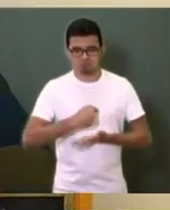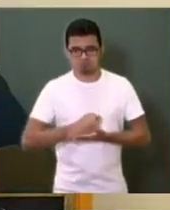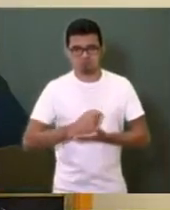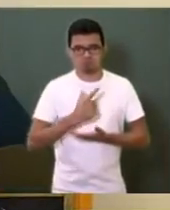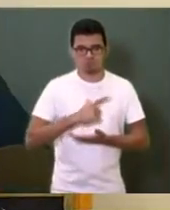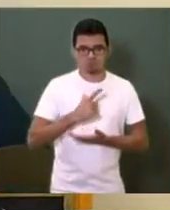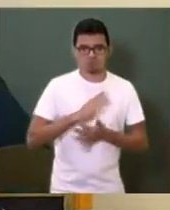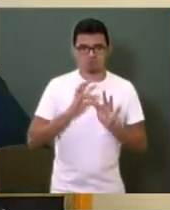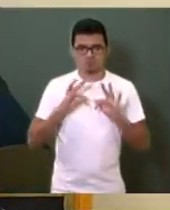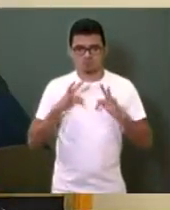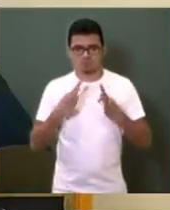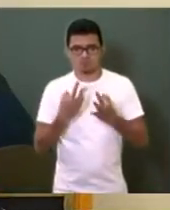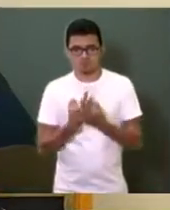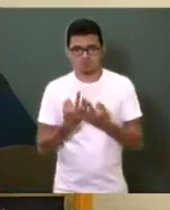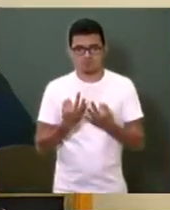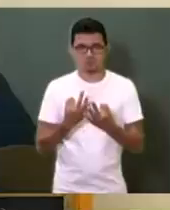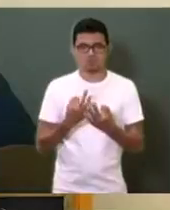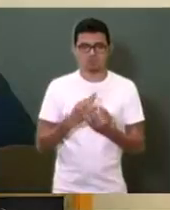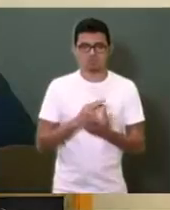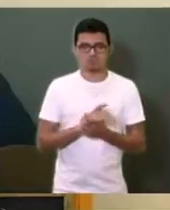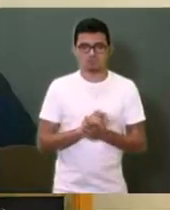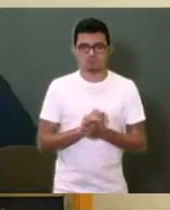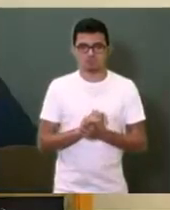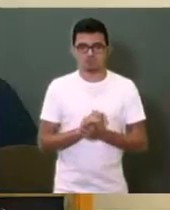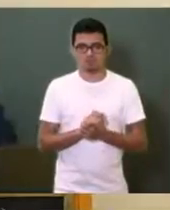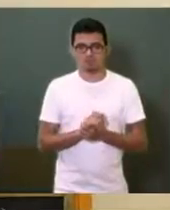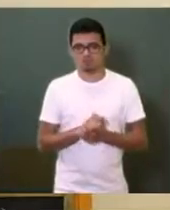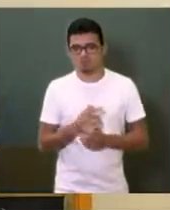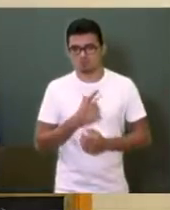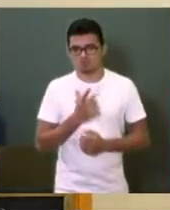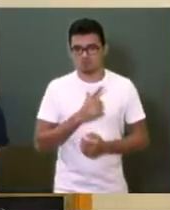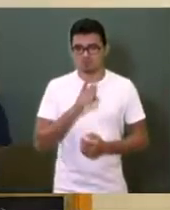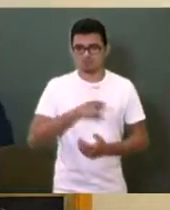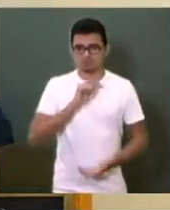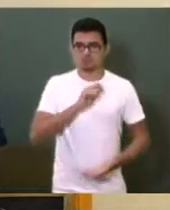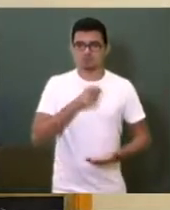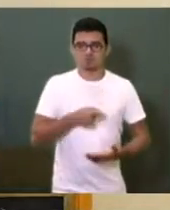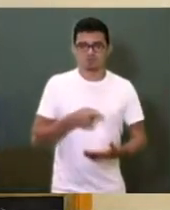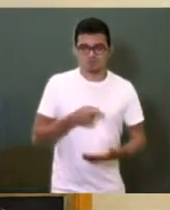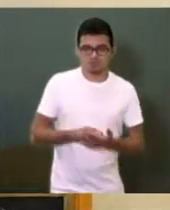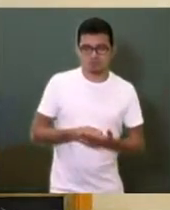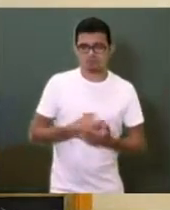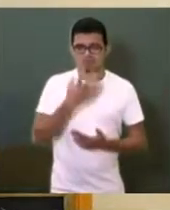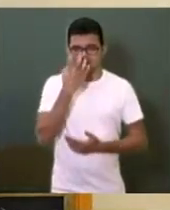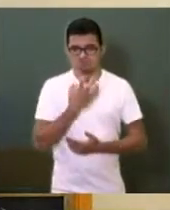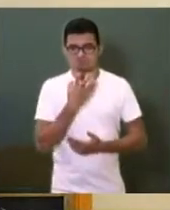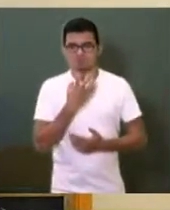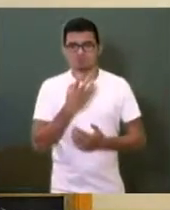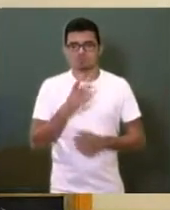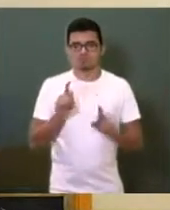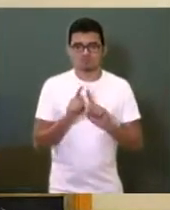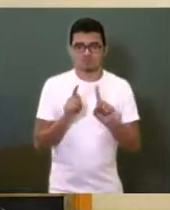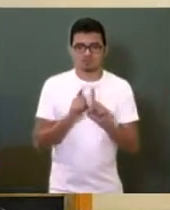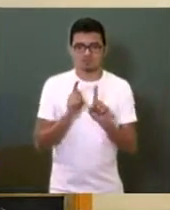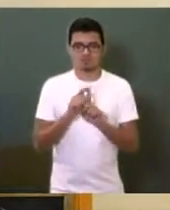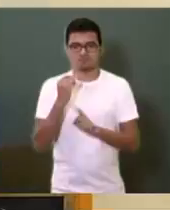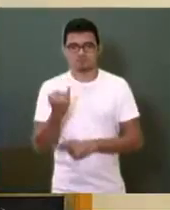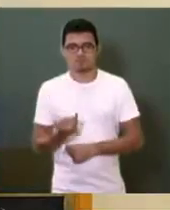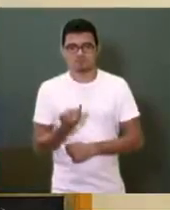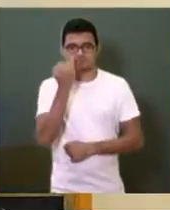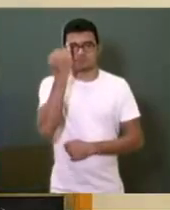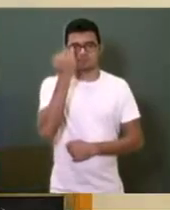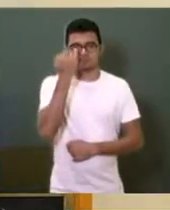momentos felizes para realmente tomar decisões muito séria muito muito importante pra